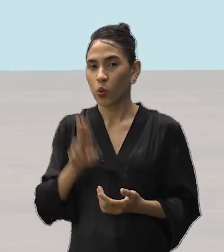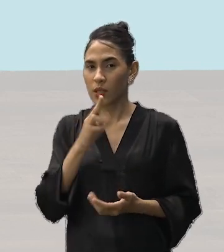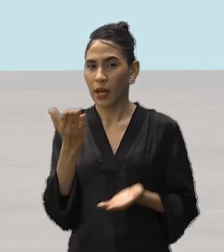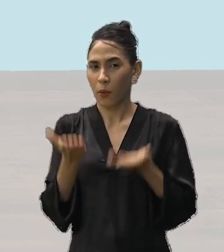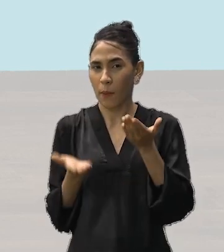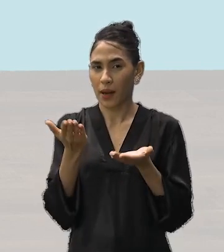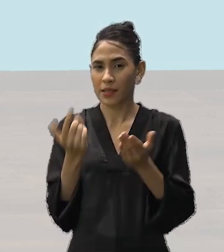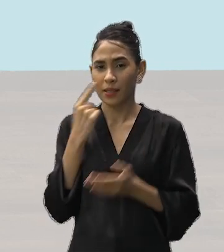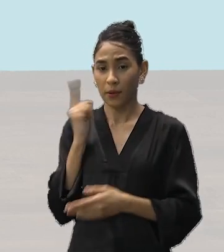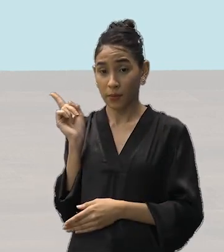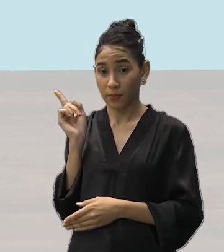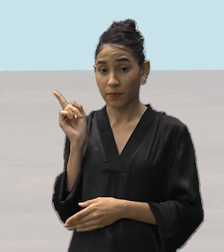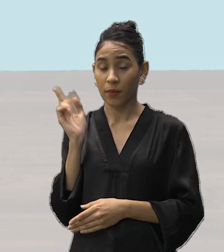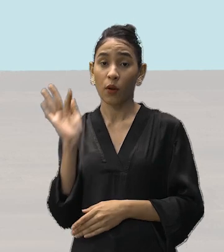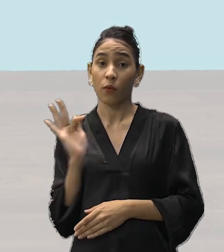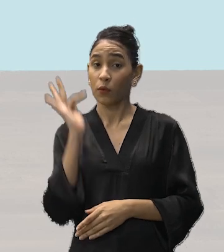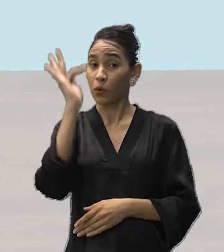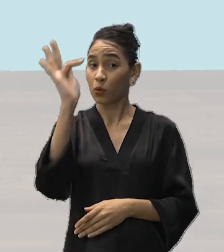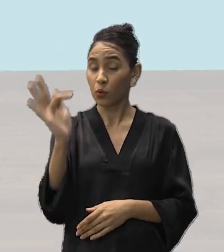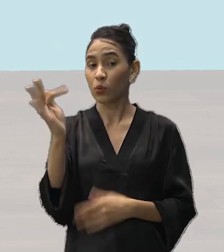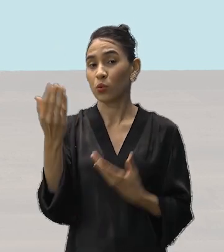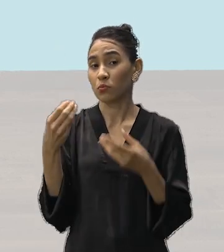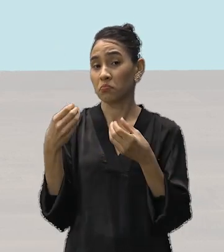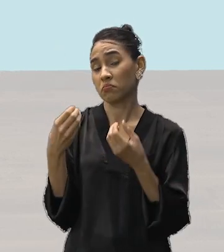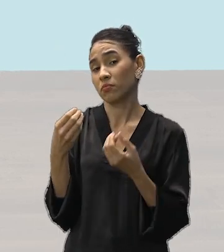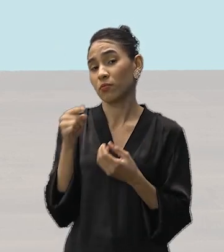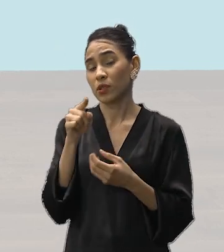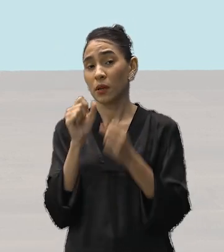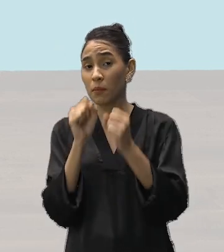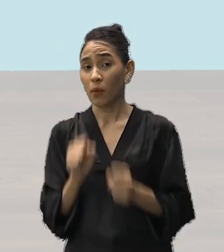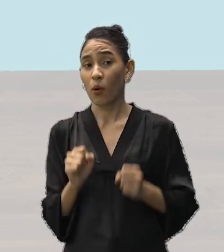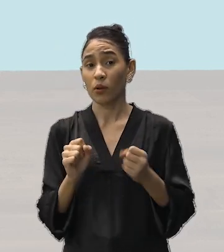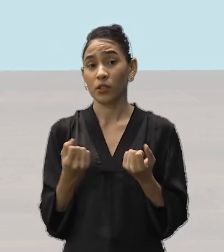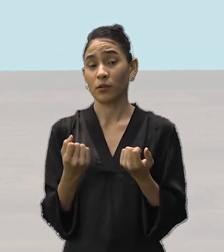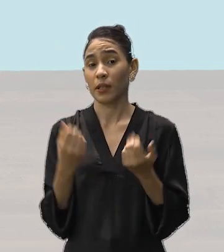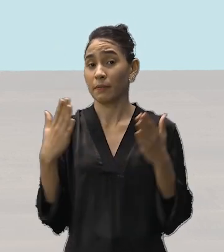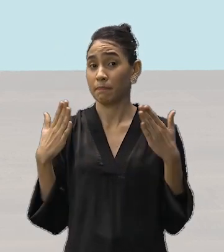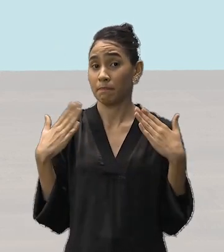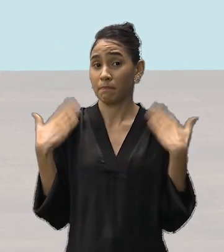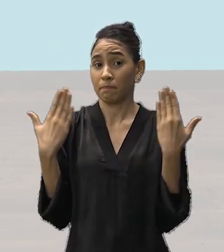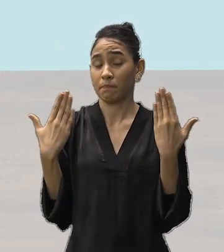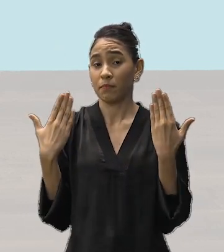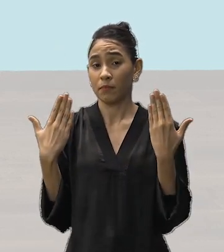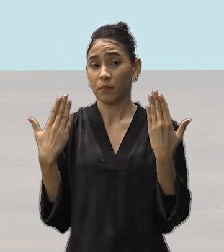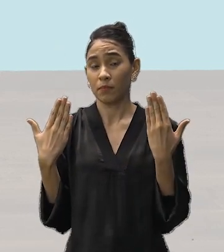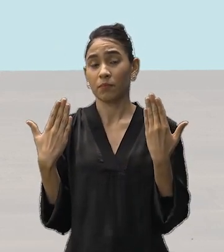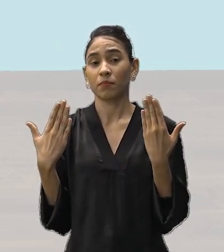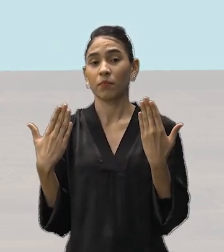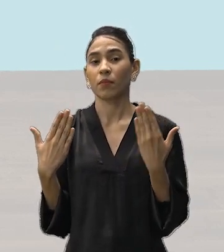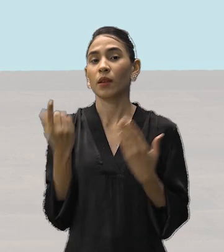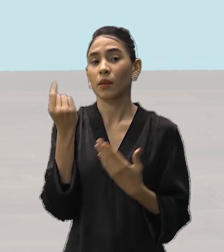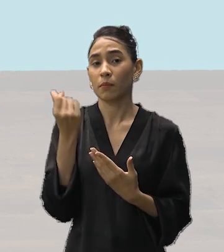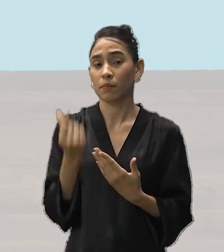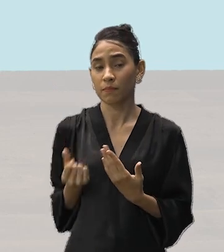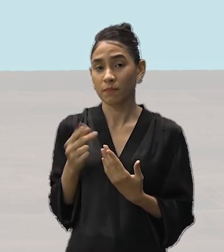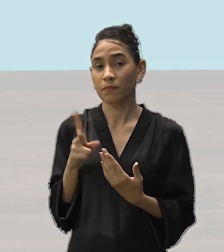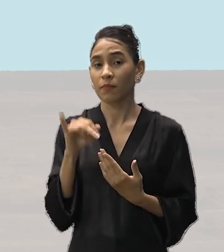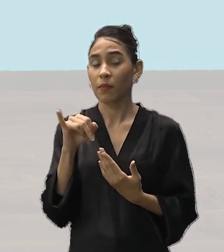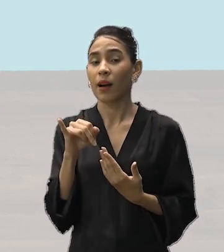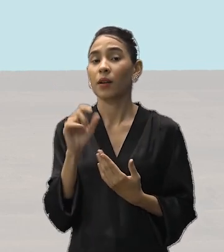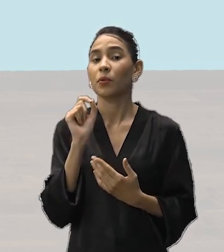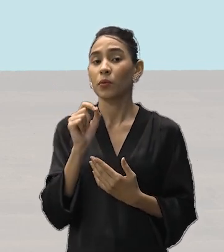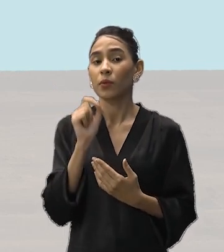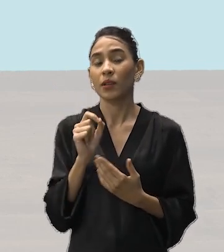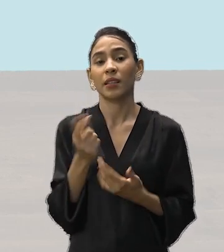no futuro próximo você pode ter, de repente, uma surpresa financeira, tá bom? Que vai te